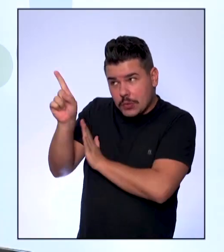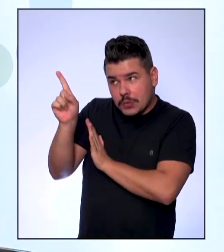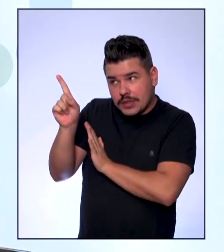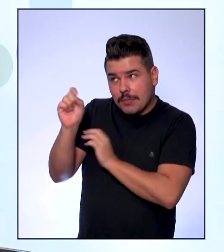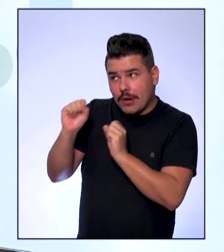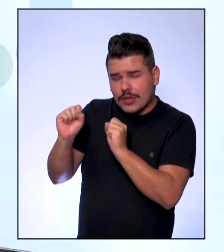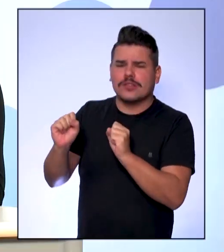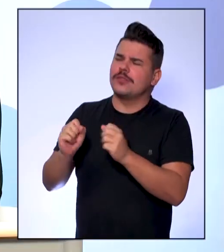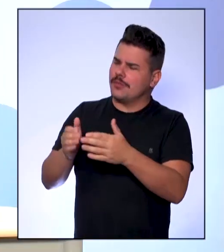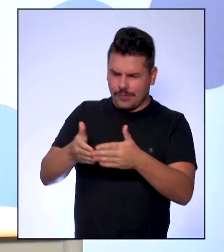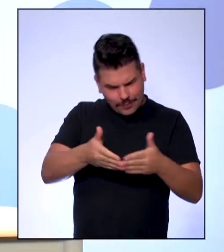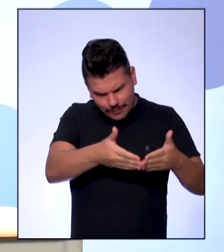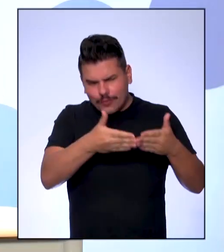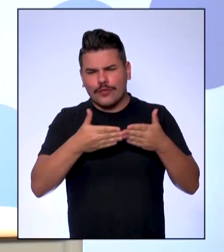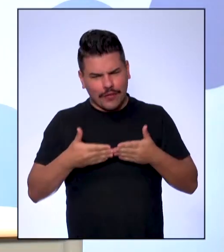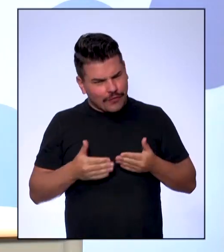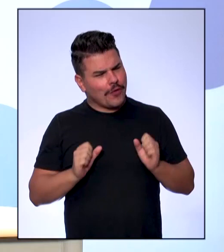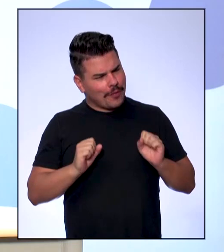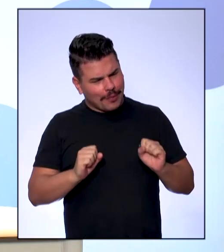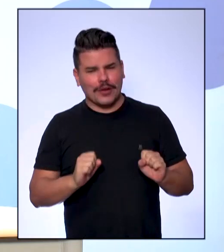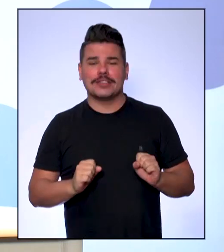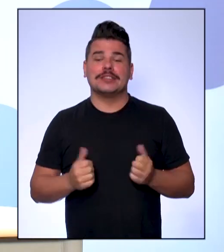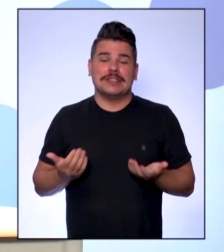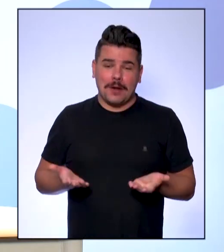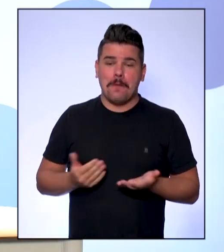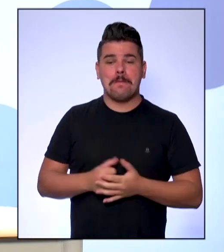Por favor. Posso.